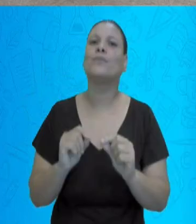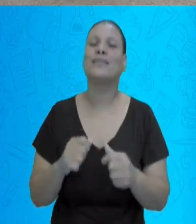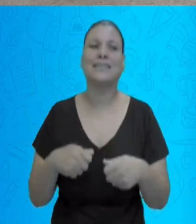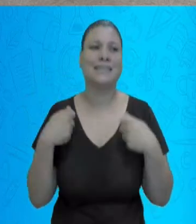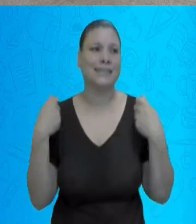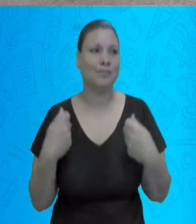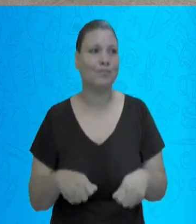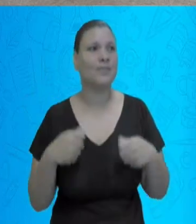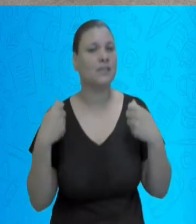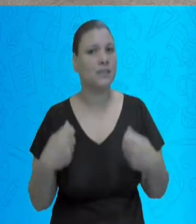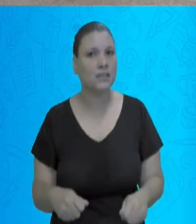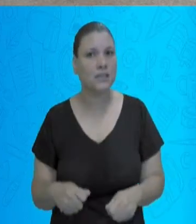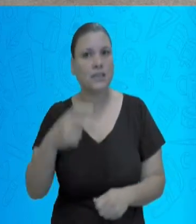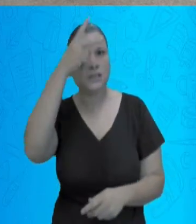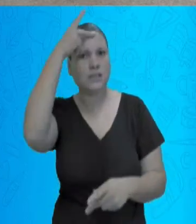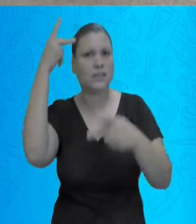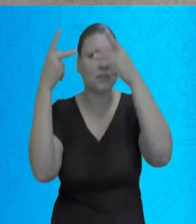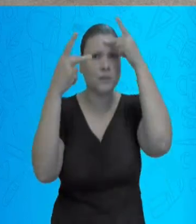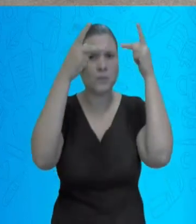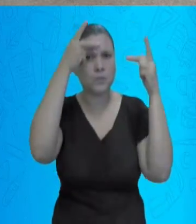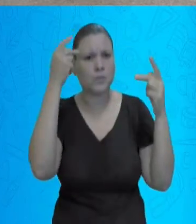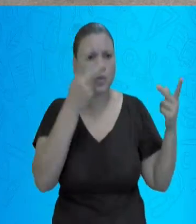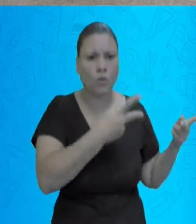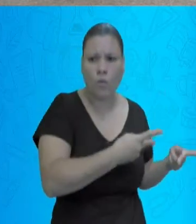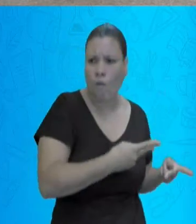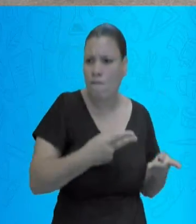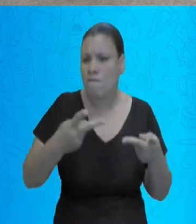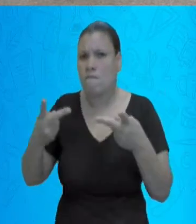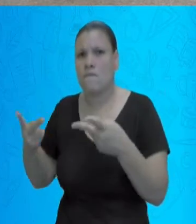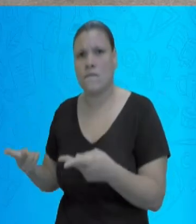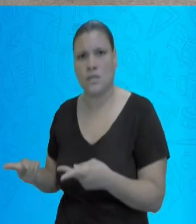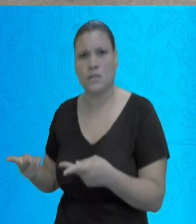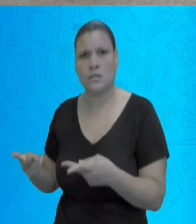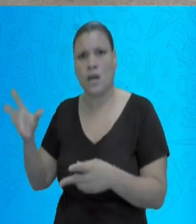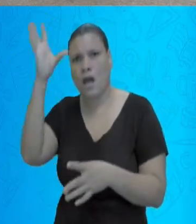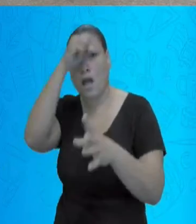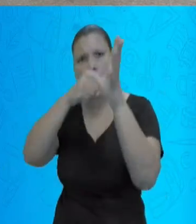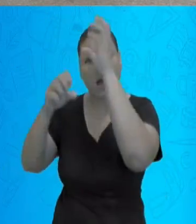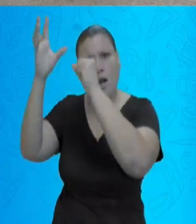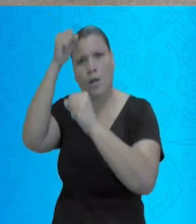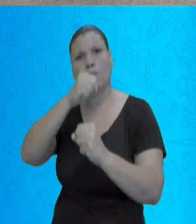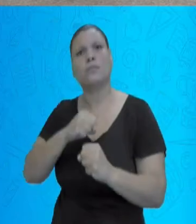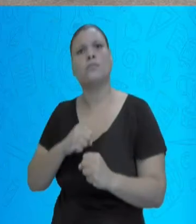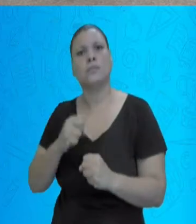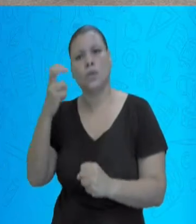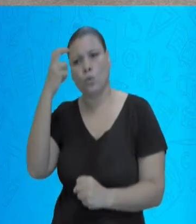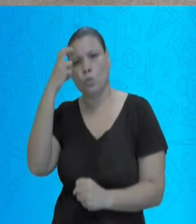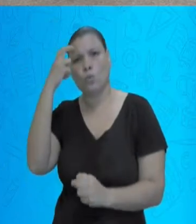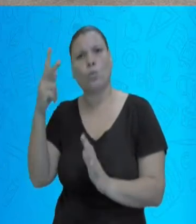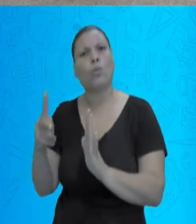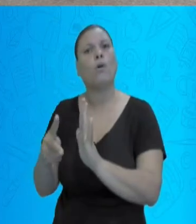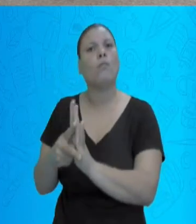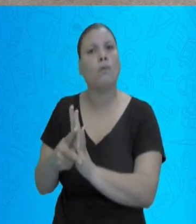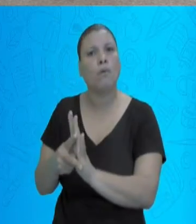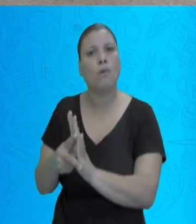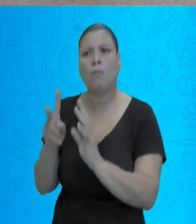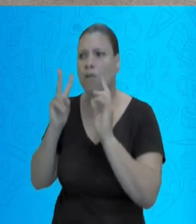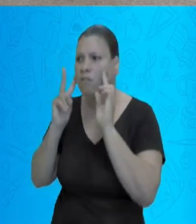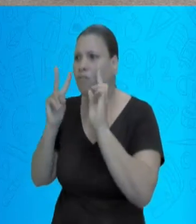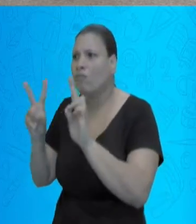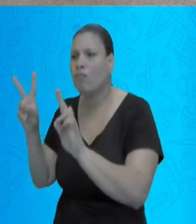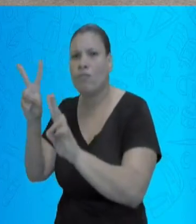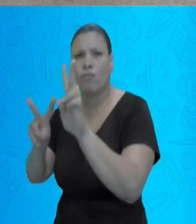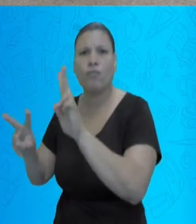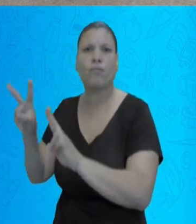de visitar os museus. Então as pessoas começaram a ter uma entrada maior até os museus e até,